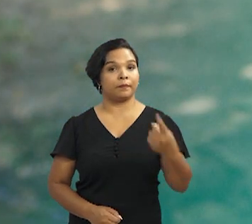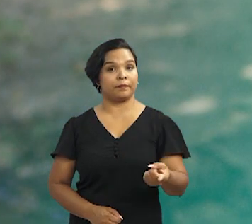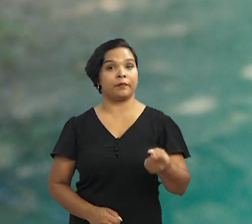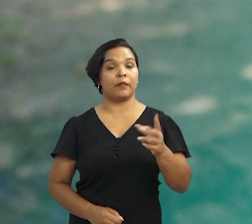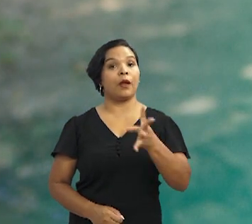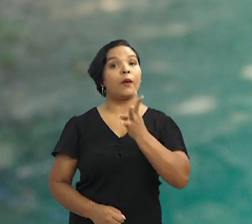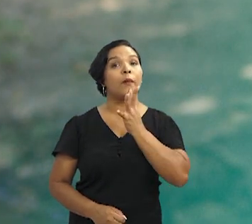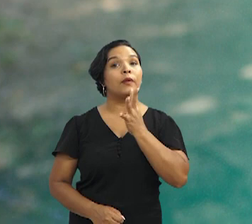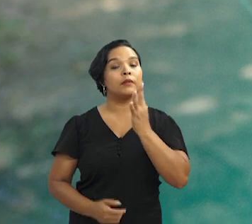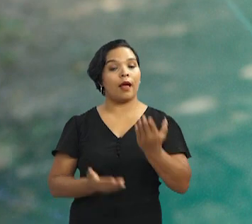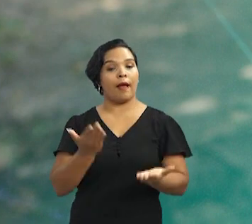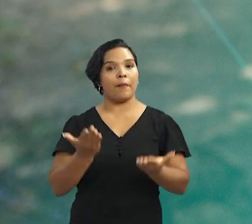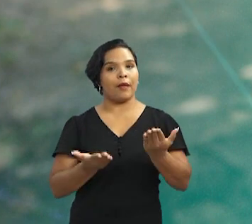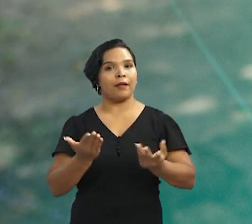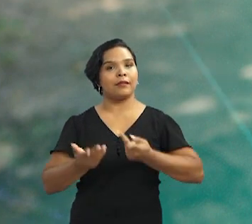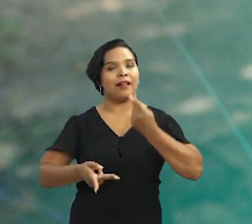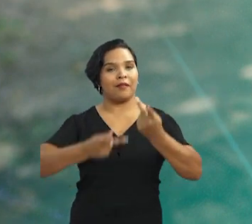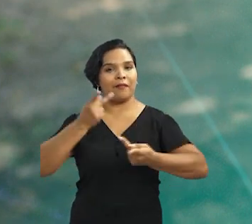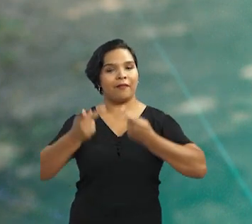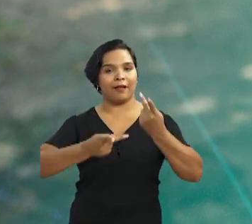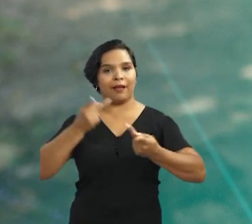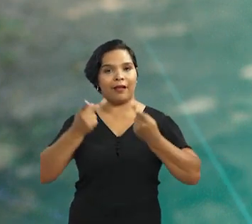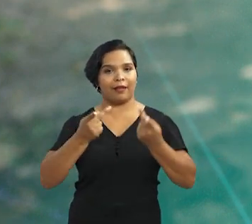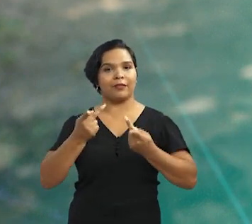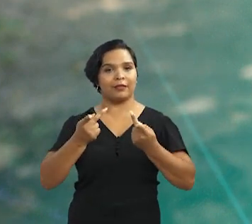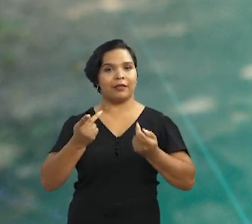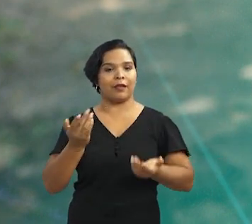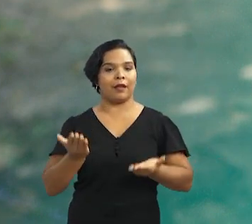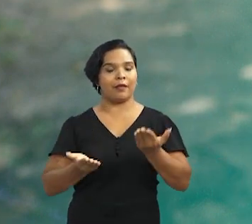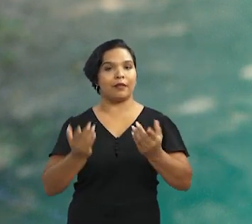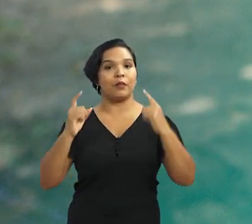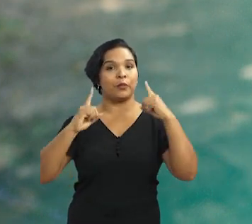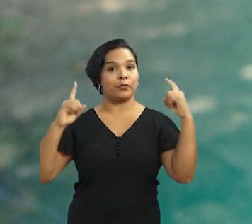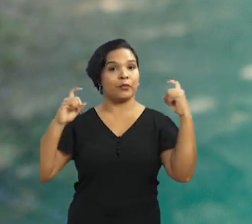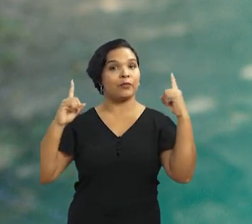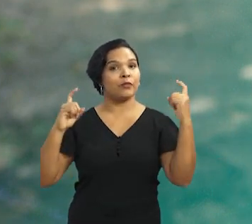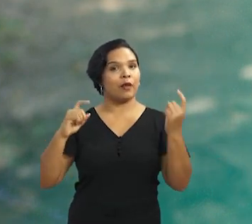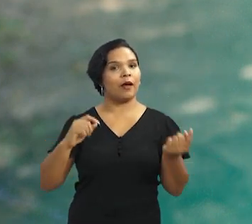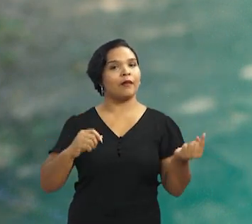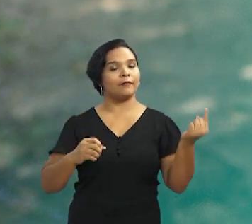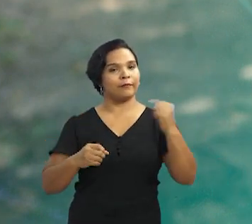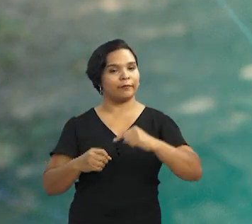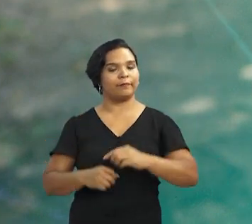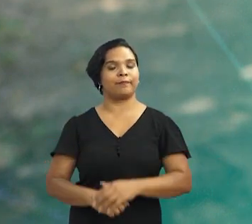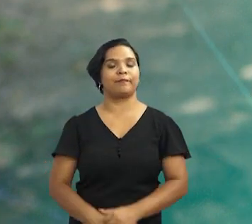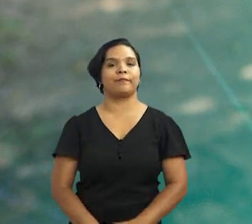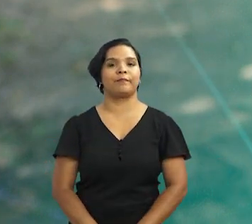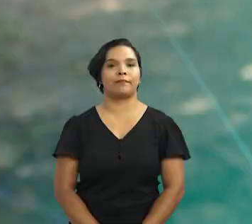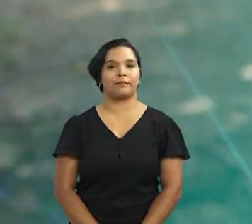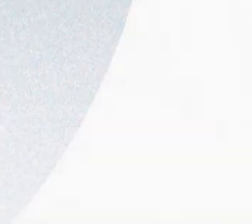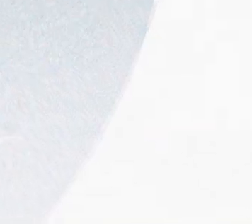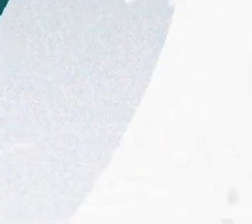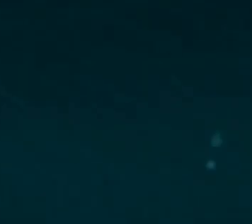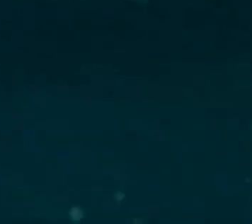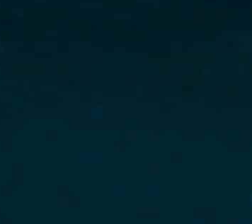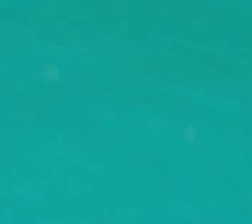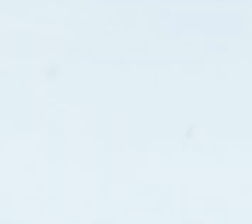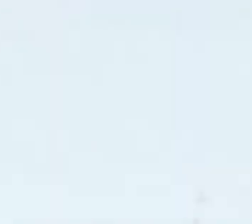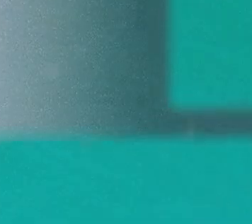No próximo bloco, vamos conhecer uma balança falante que emite a pesagem através do som. A gente volta já já.